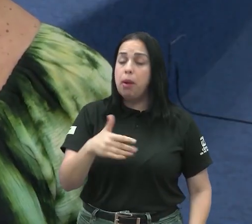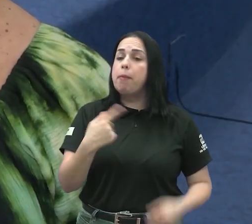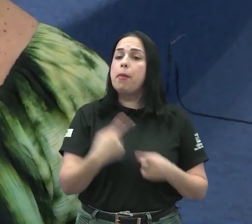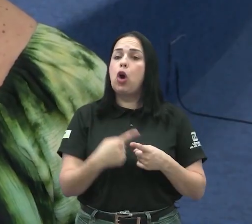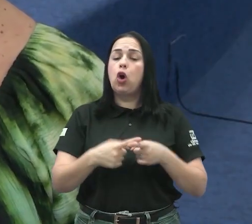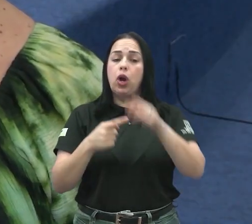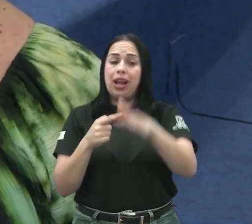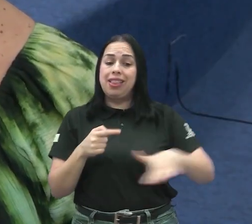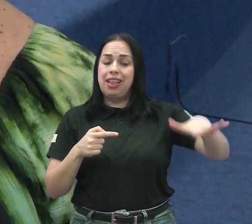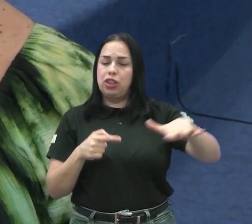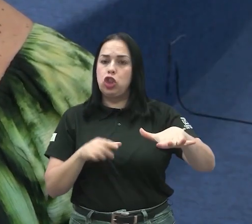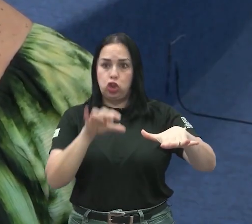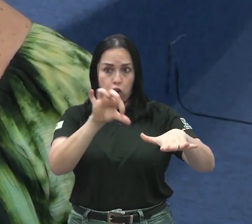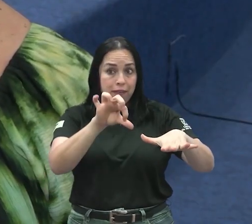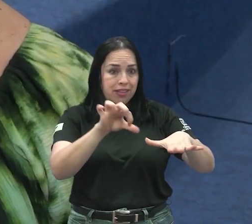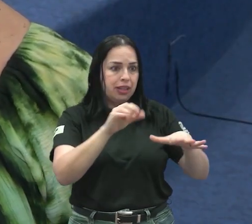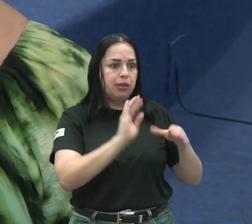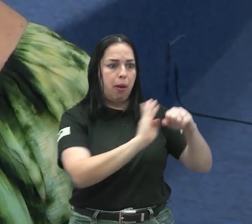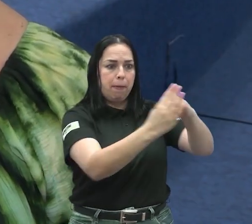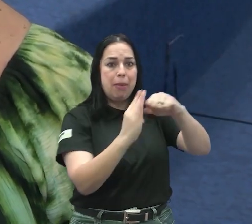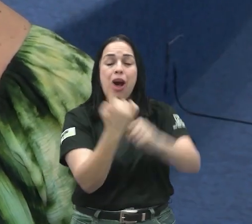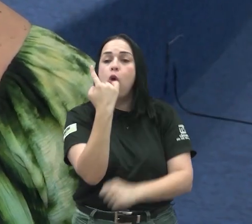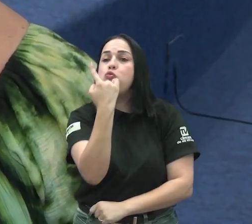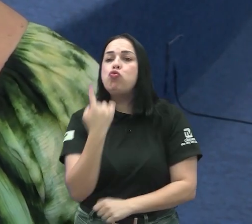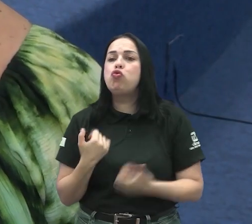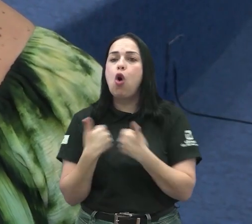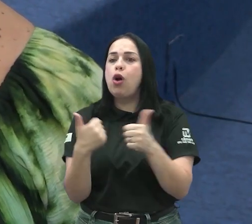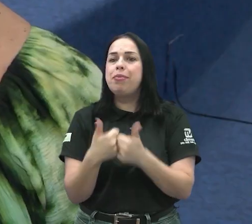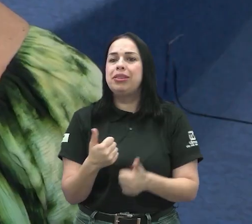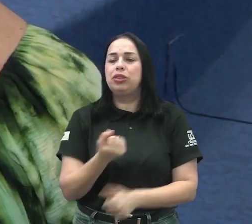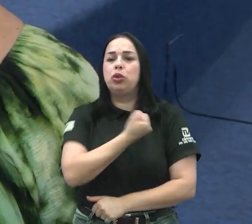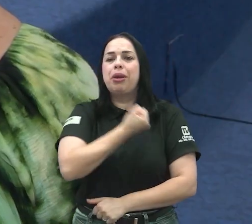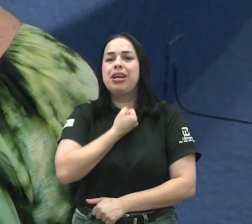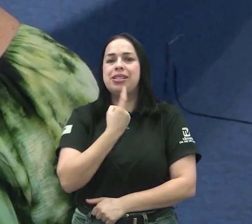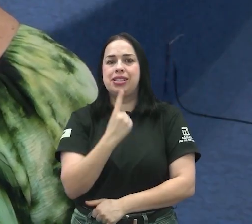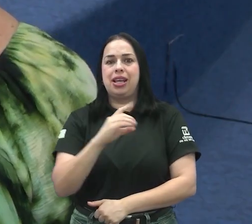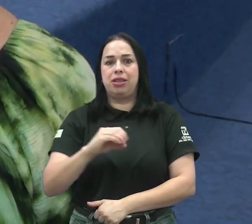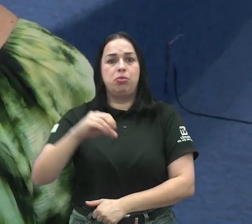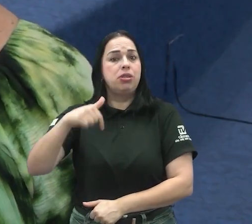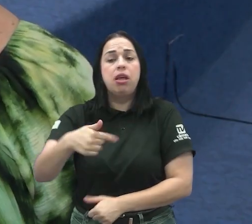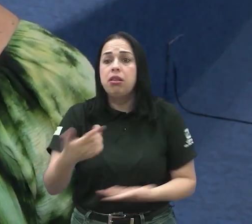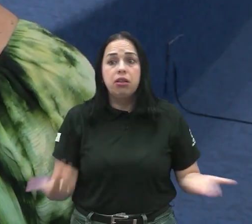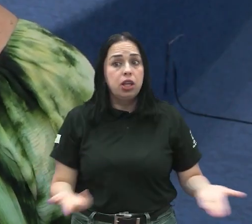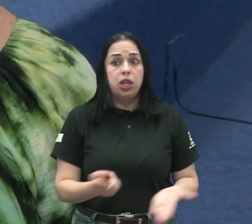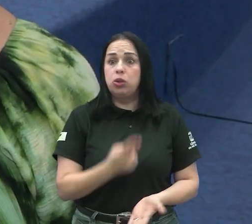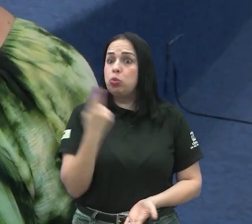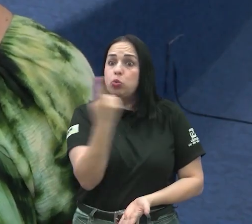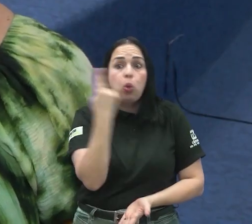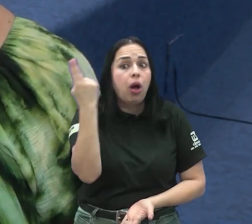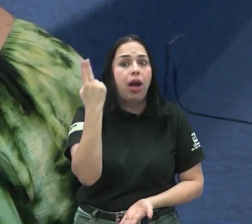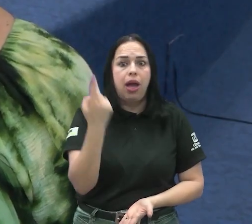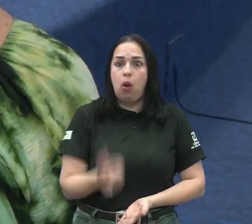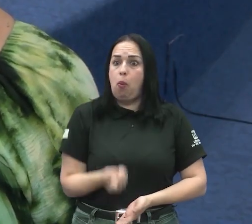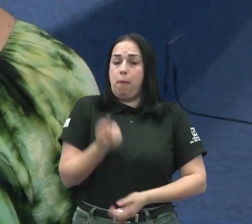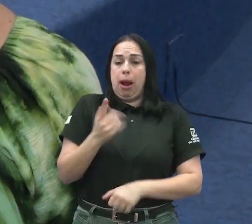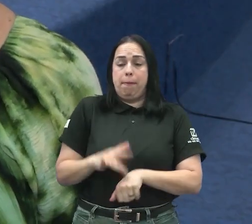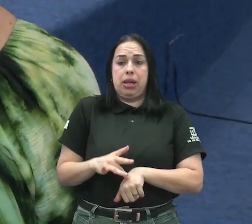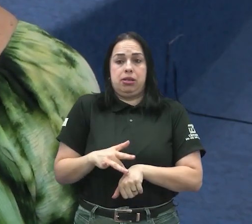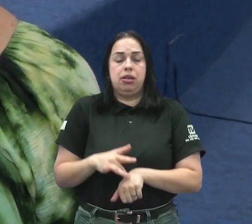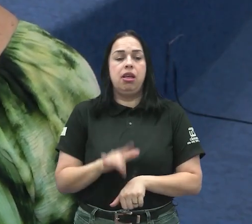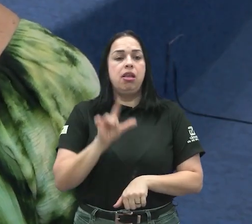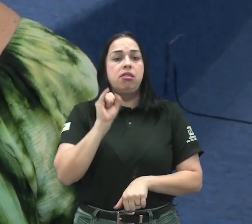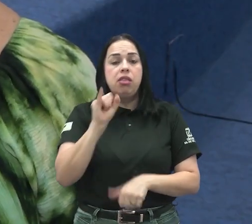é porque nesse bairro, nesses 9 bairros no caso, só tem uma linha, a linha 107. É uma linha insuficiente para atender 9 bairros. É